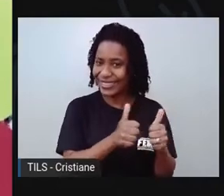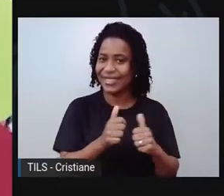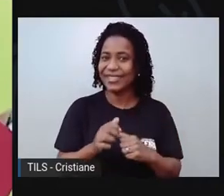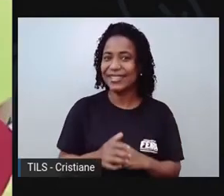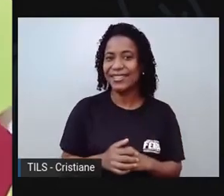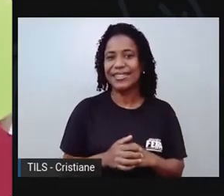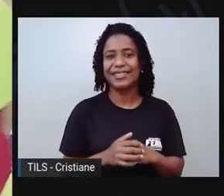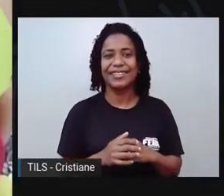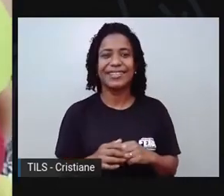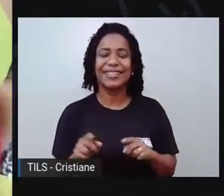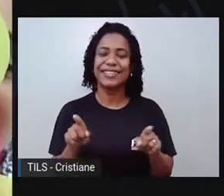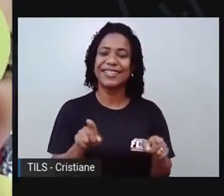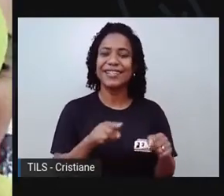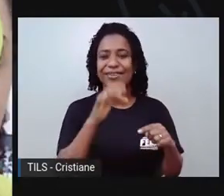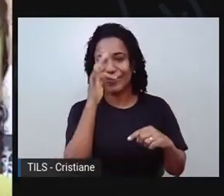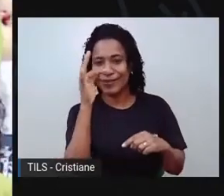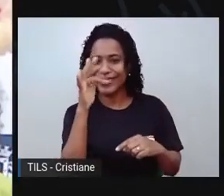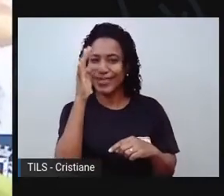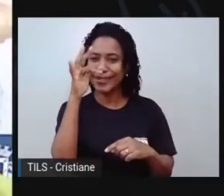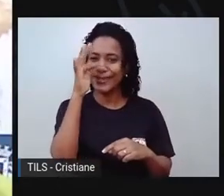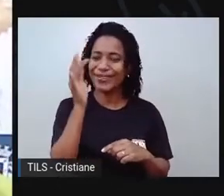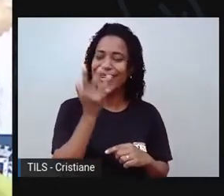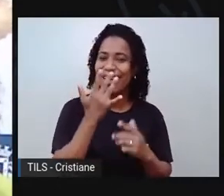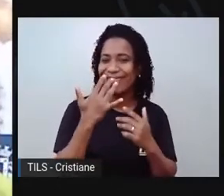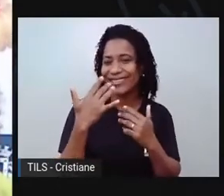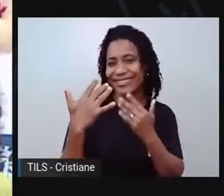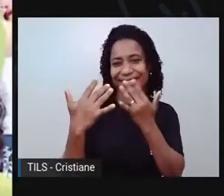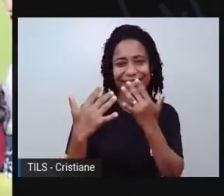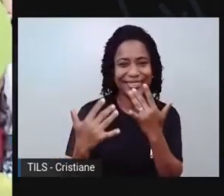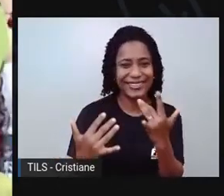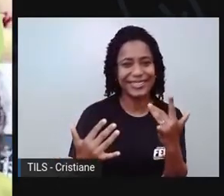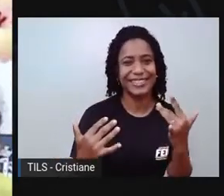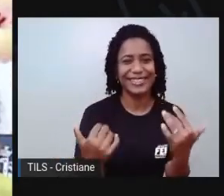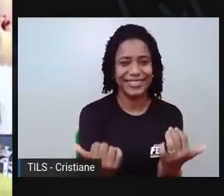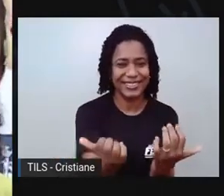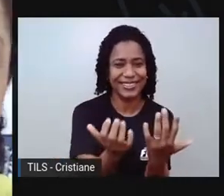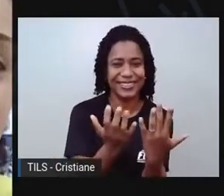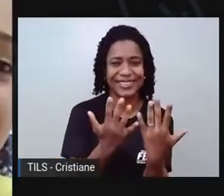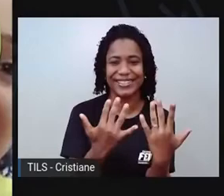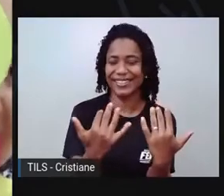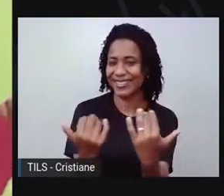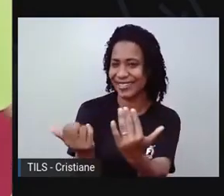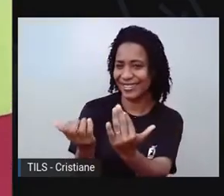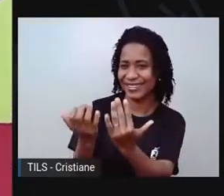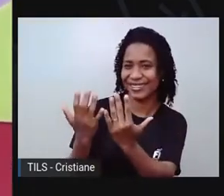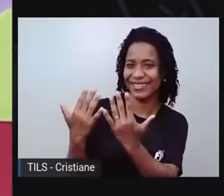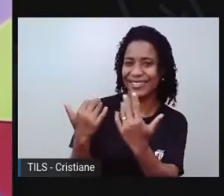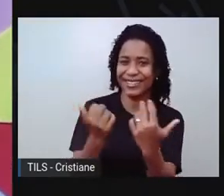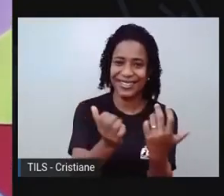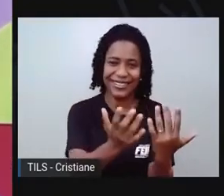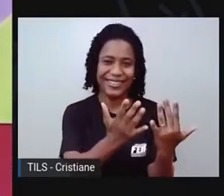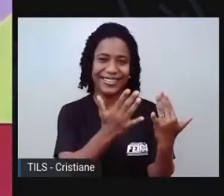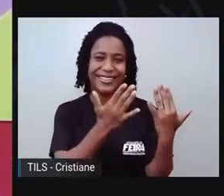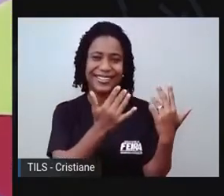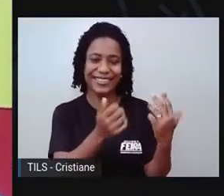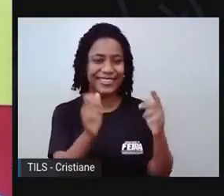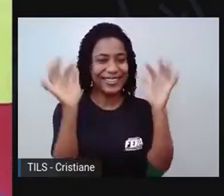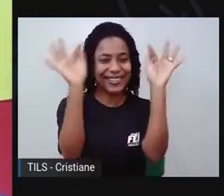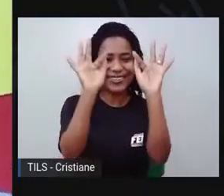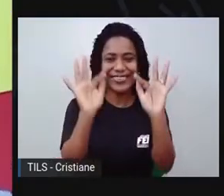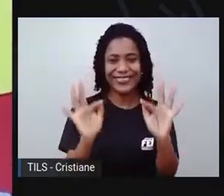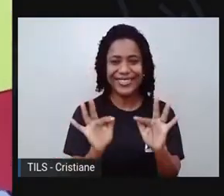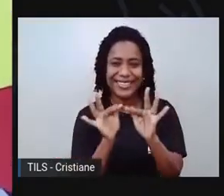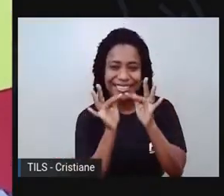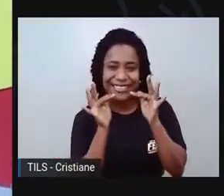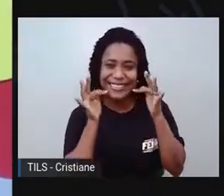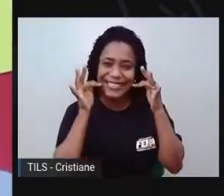Florzinha colorida do meu jardim, se você está feliz, dá um sorriso para